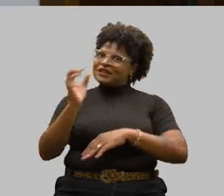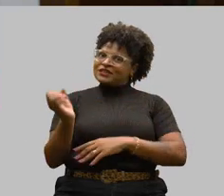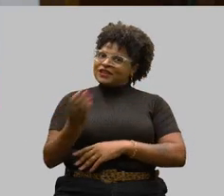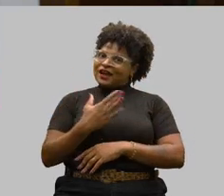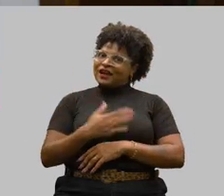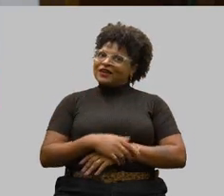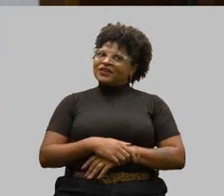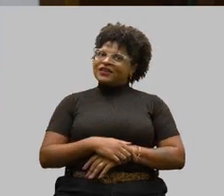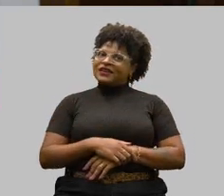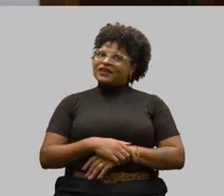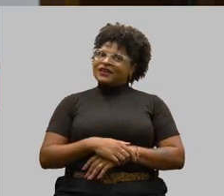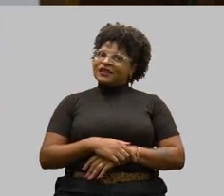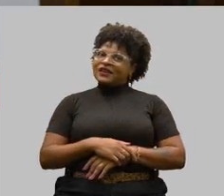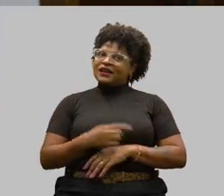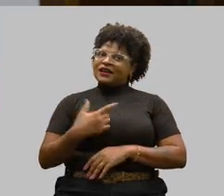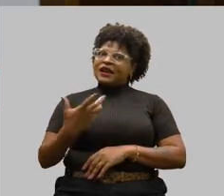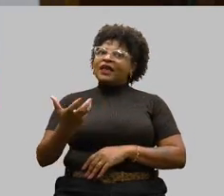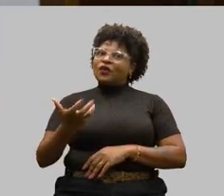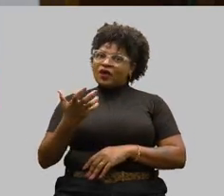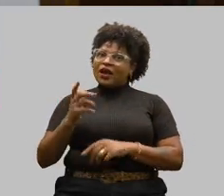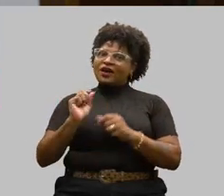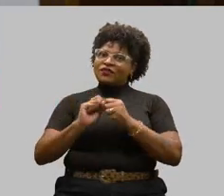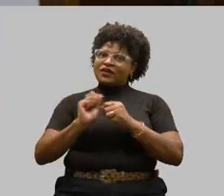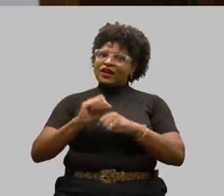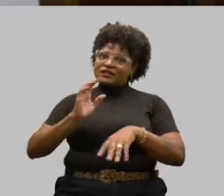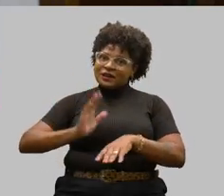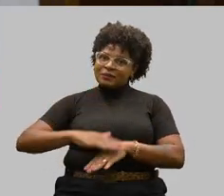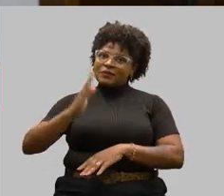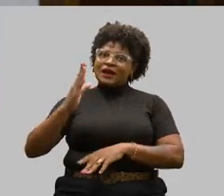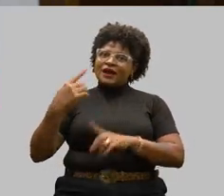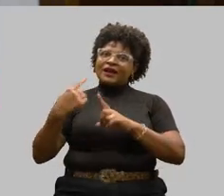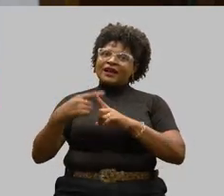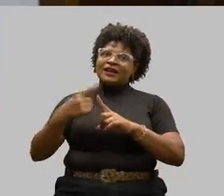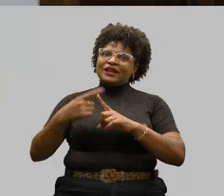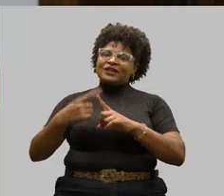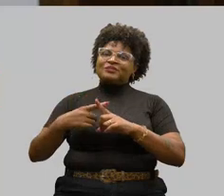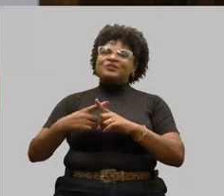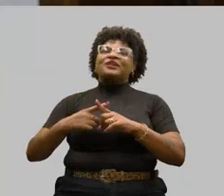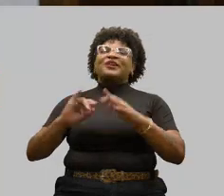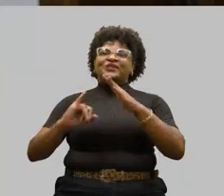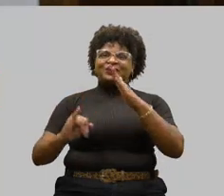pretendo fazer mais Ainda graças a Deus